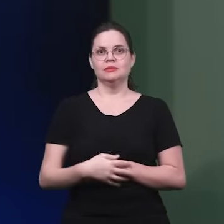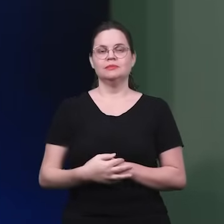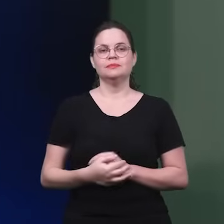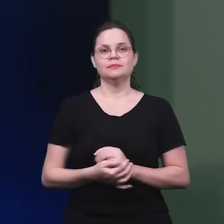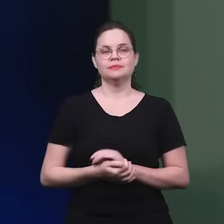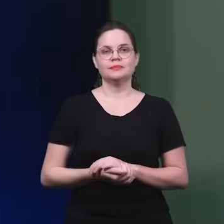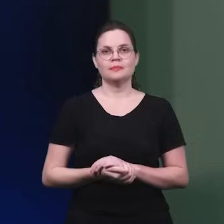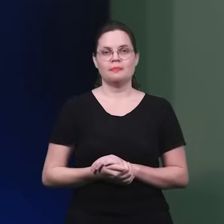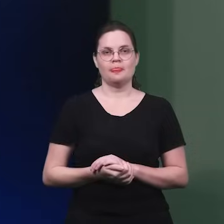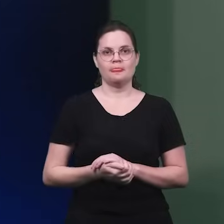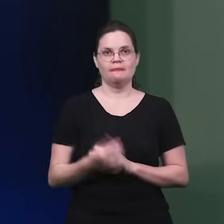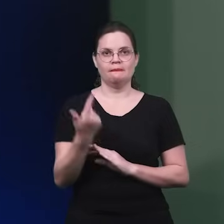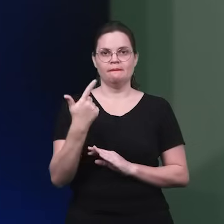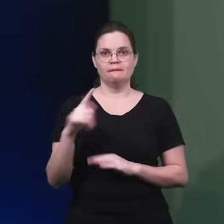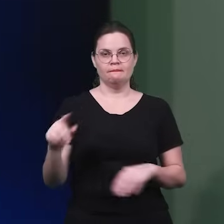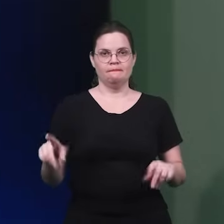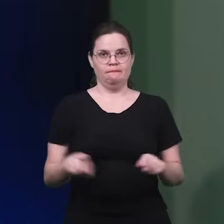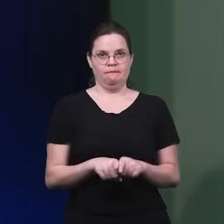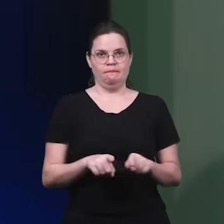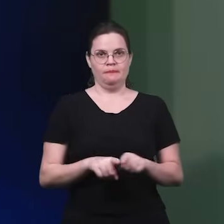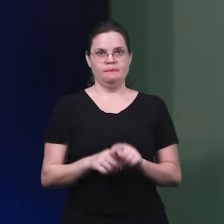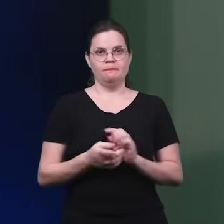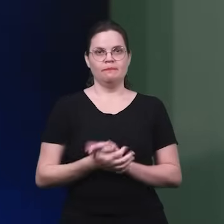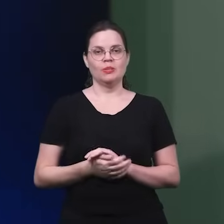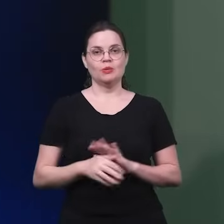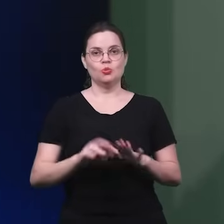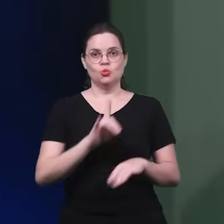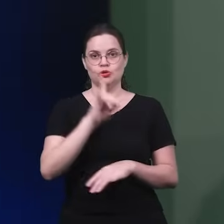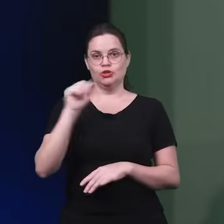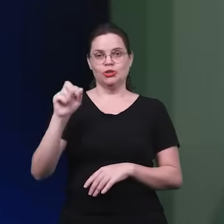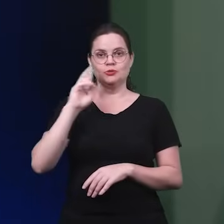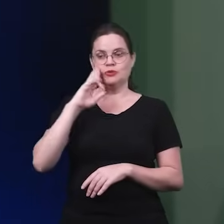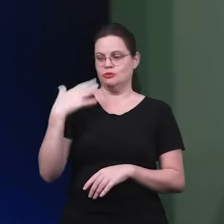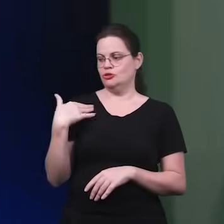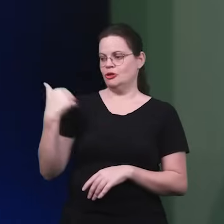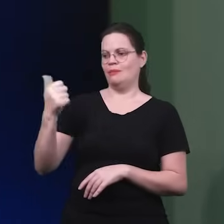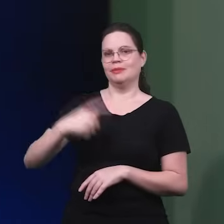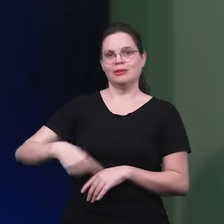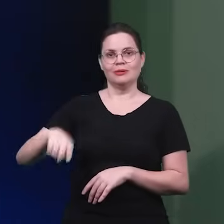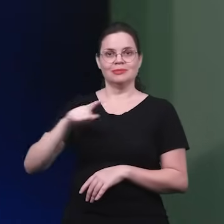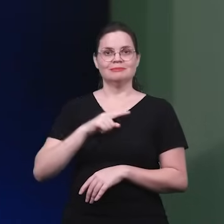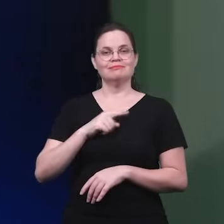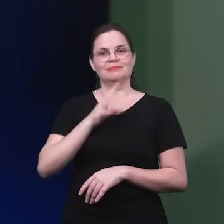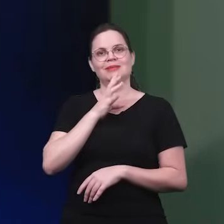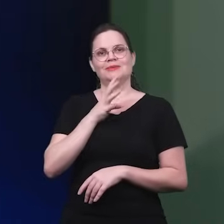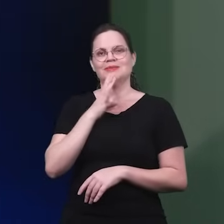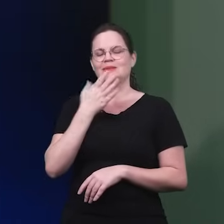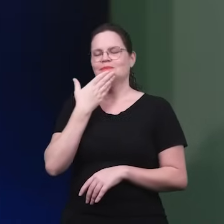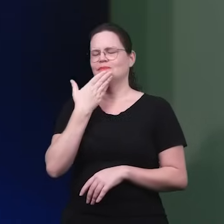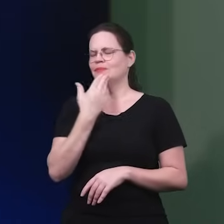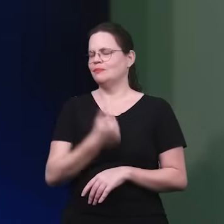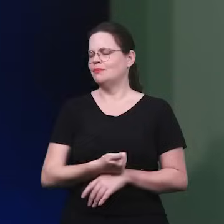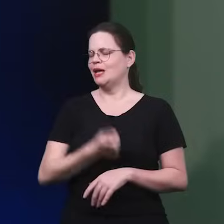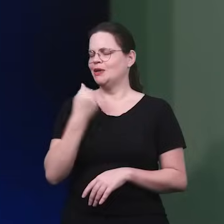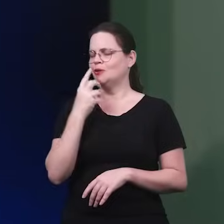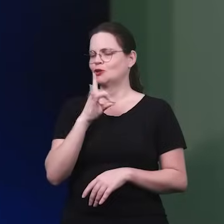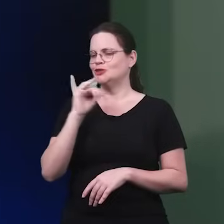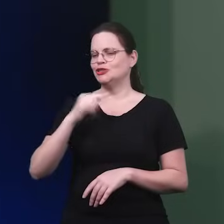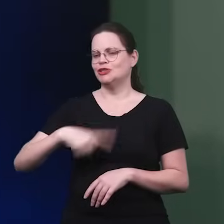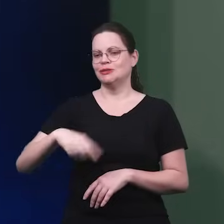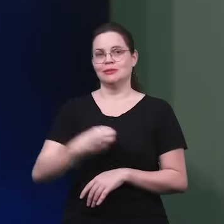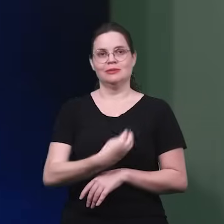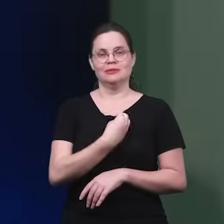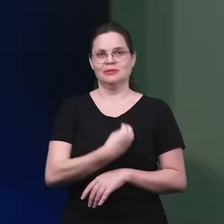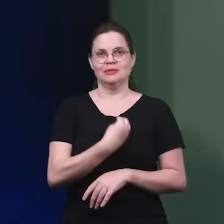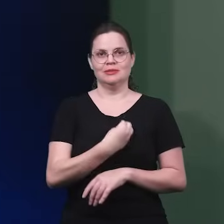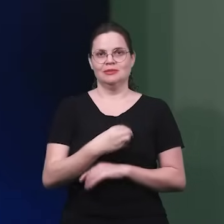terceiro ponto, é falar do dia do chamado. Esse é o maior dia da nossa existência. Não há